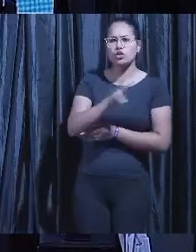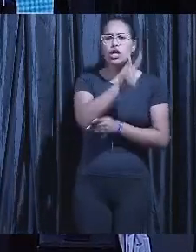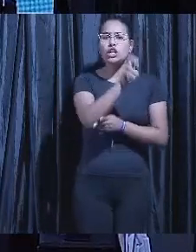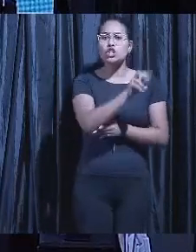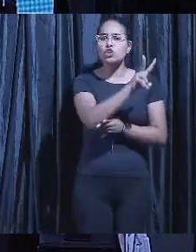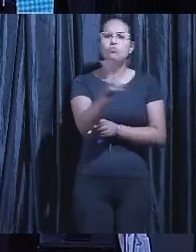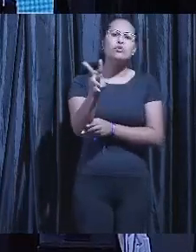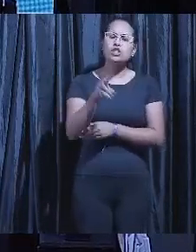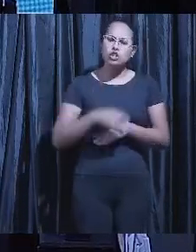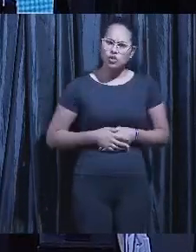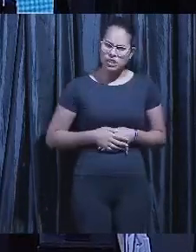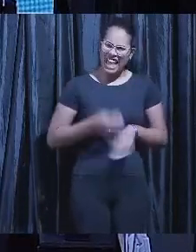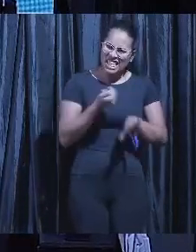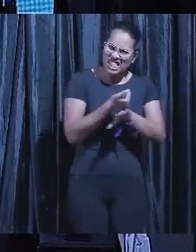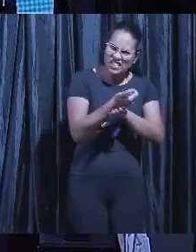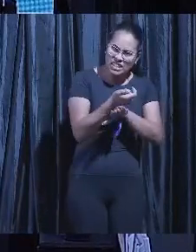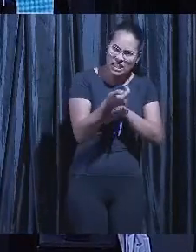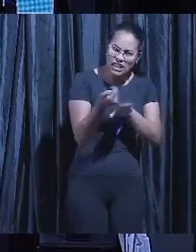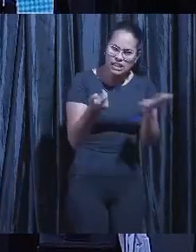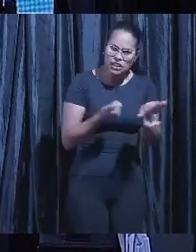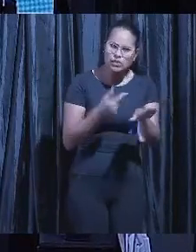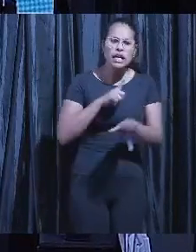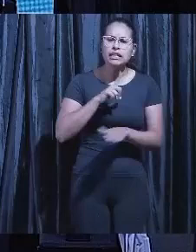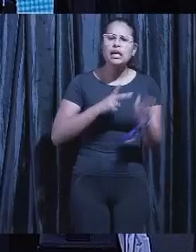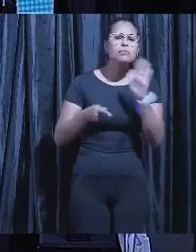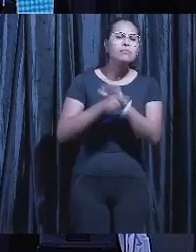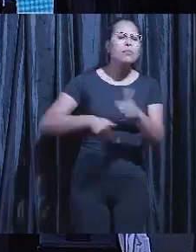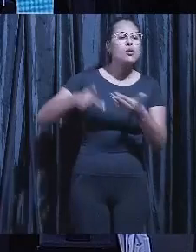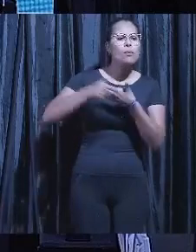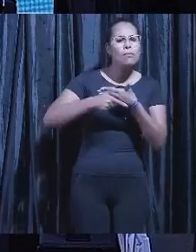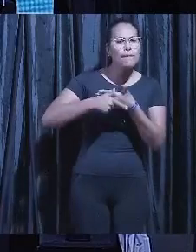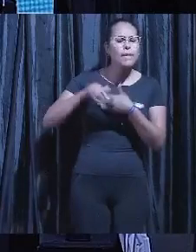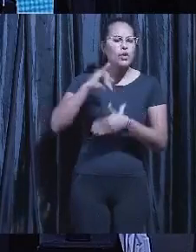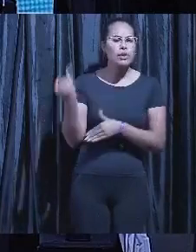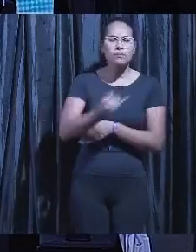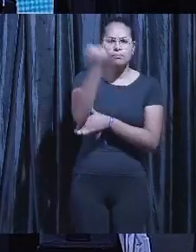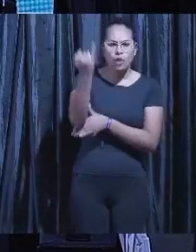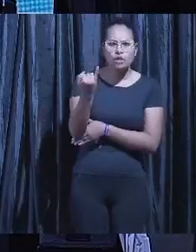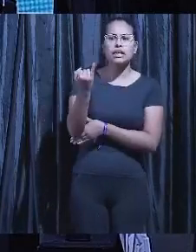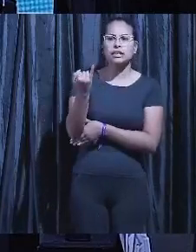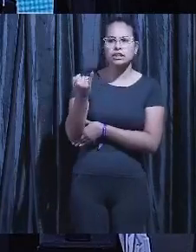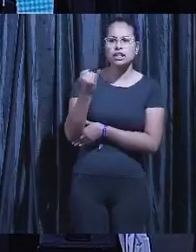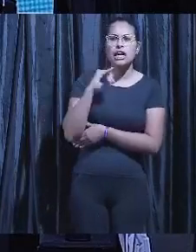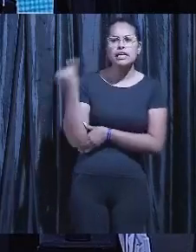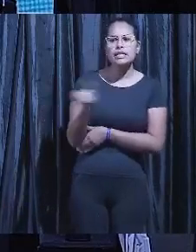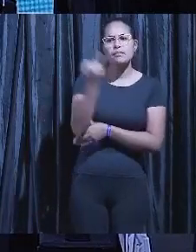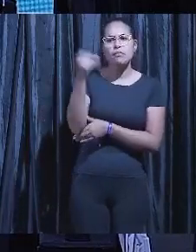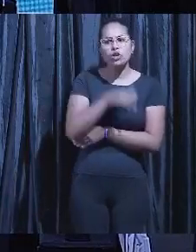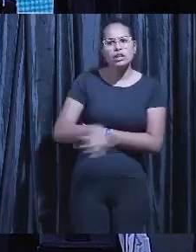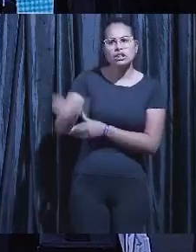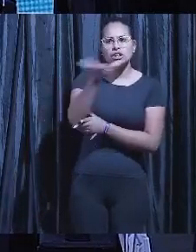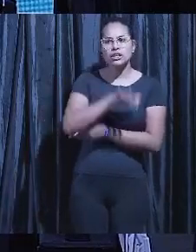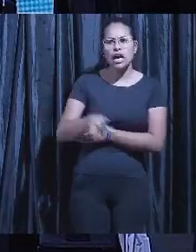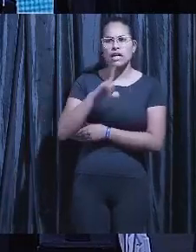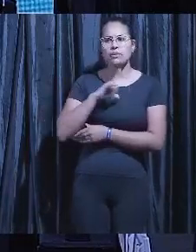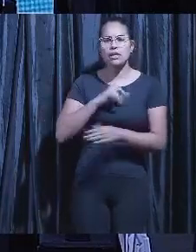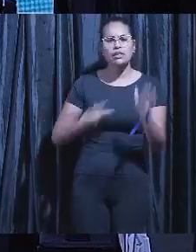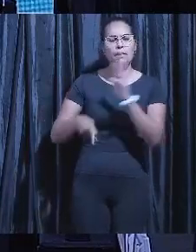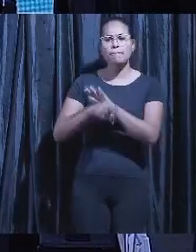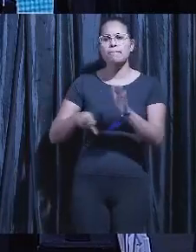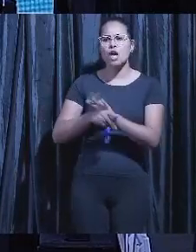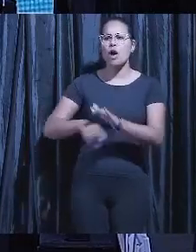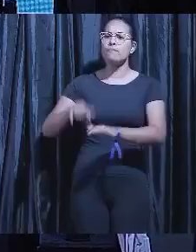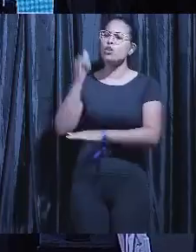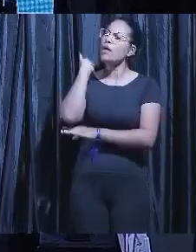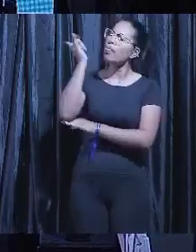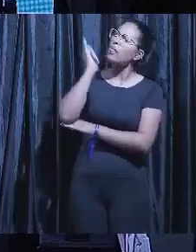essas fake news têm um papel importante e fundamental para alimentar o discurso de